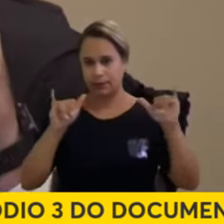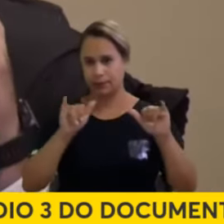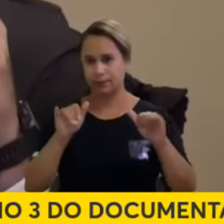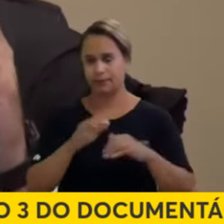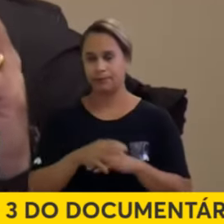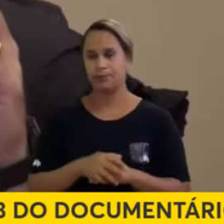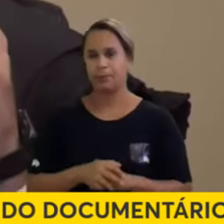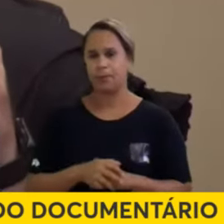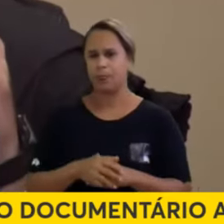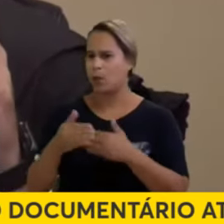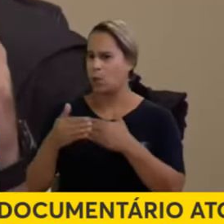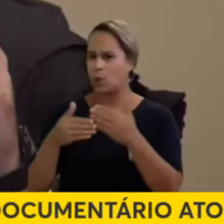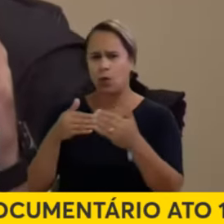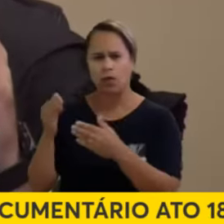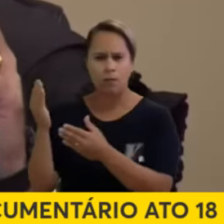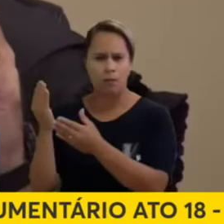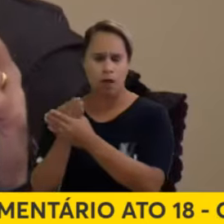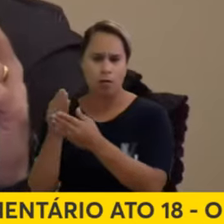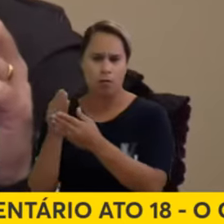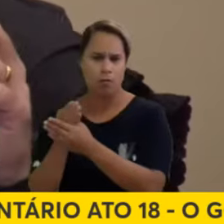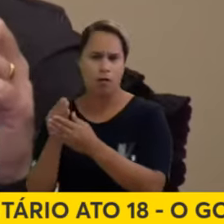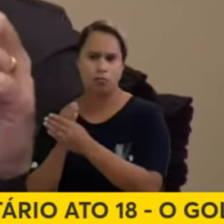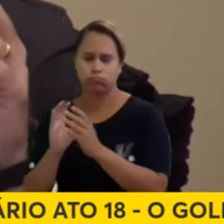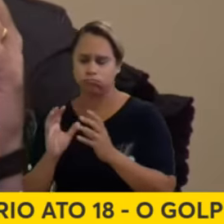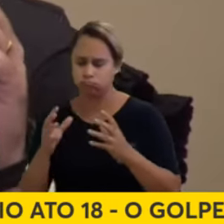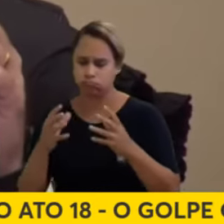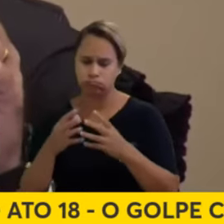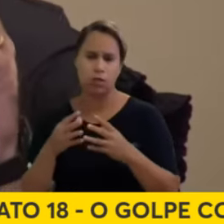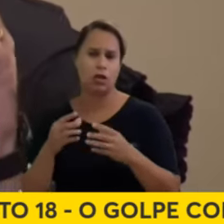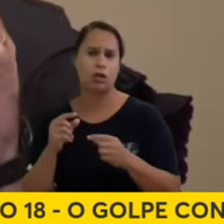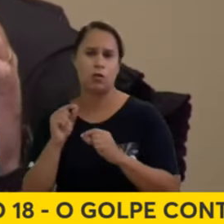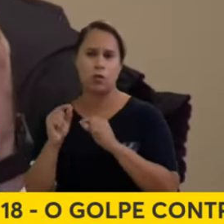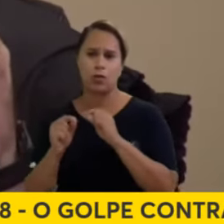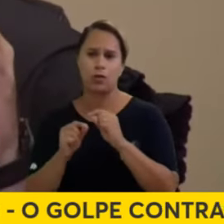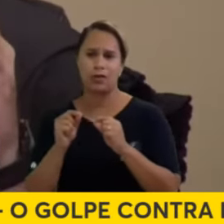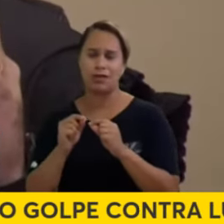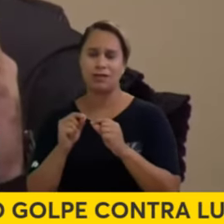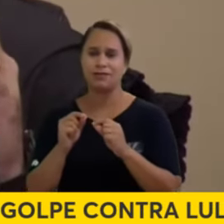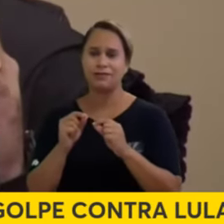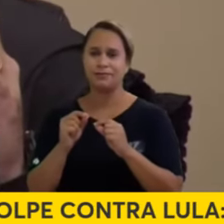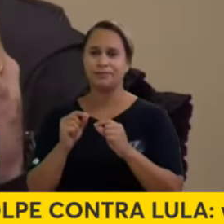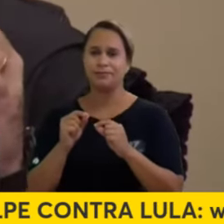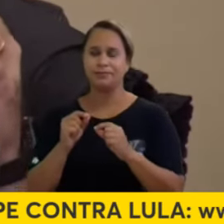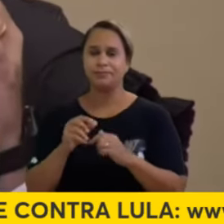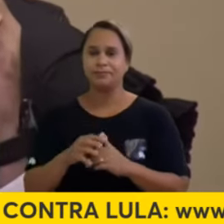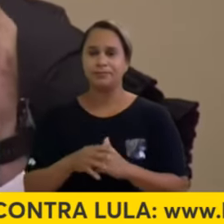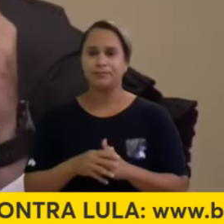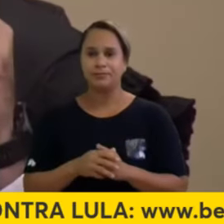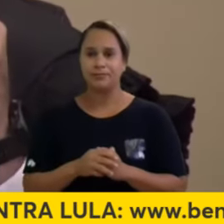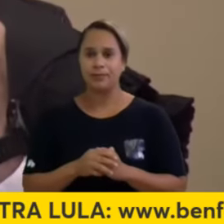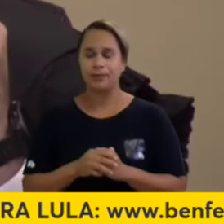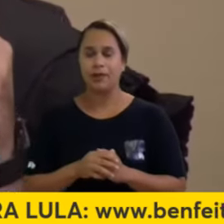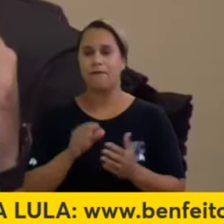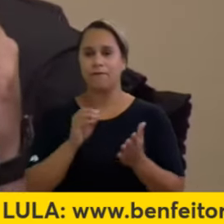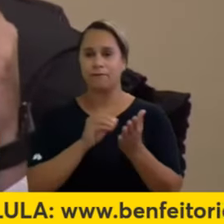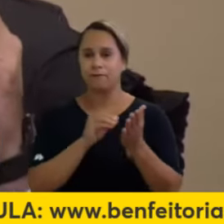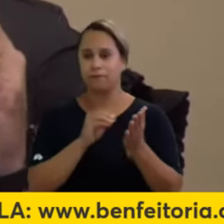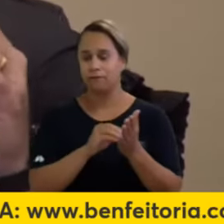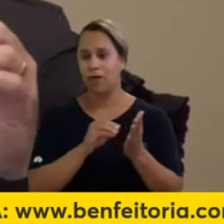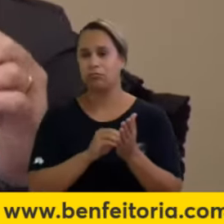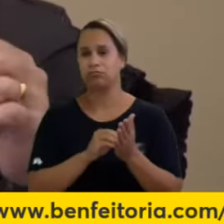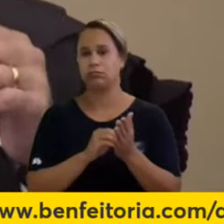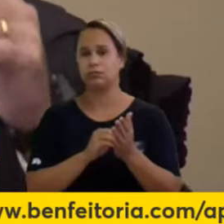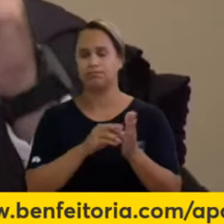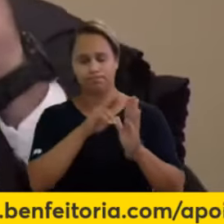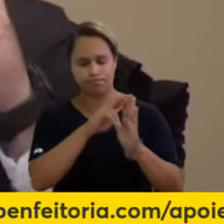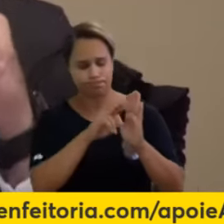qualquer processo envolvendo abuso de poder econômico na pré-campanha face à falta de regulamentação a intenção deliberada declarada